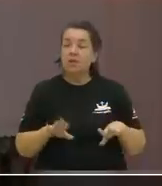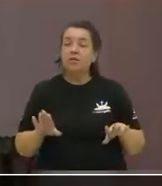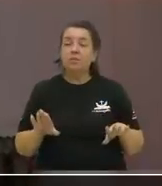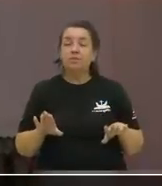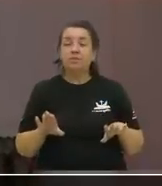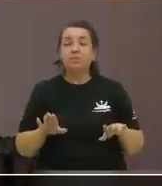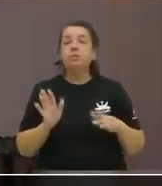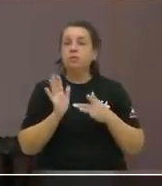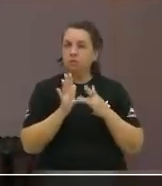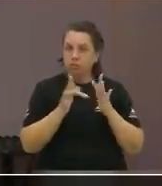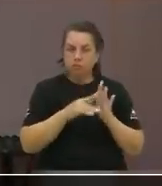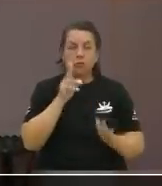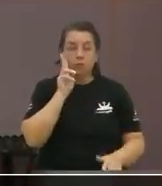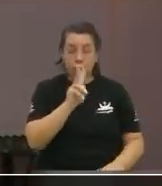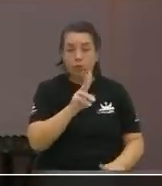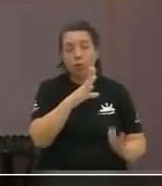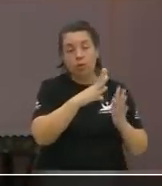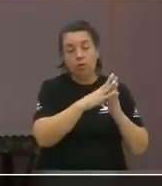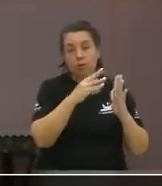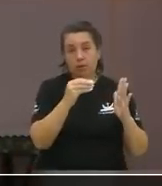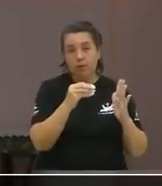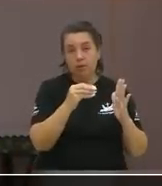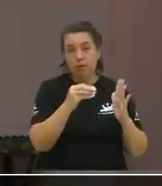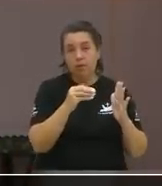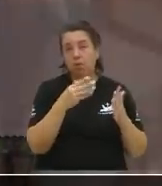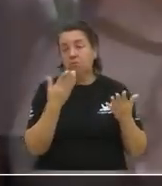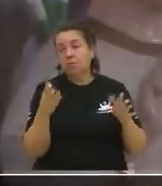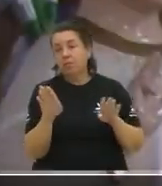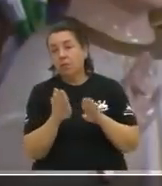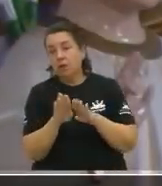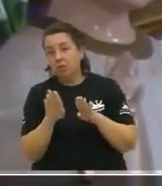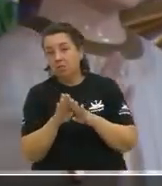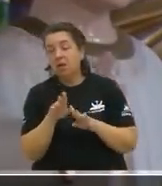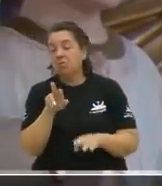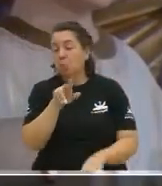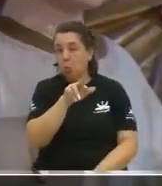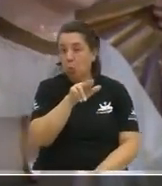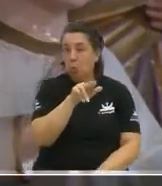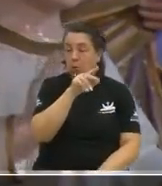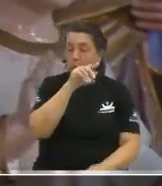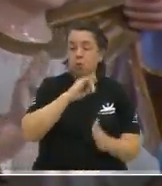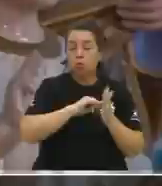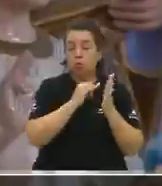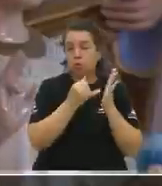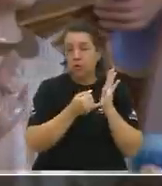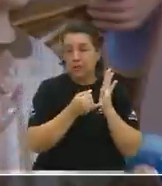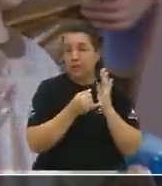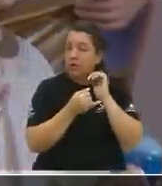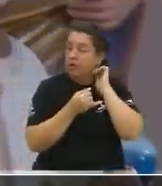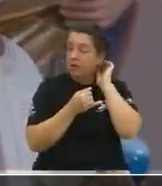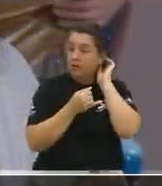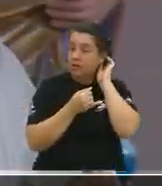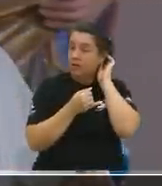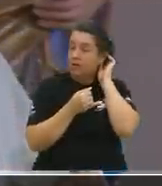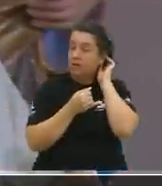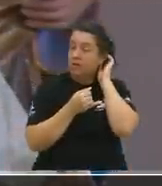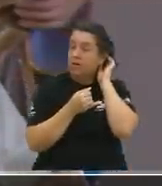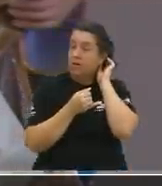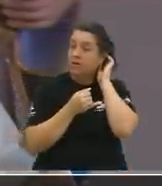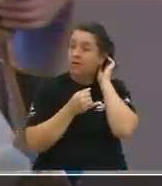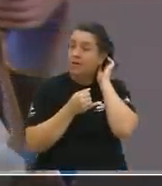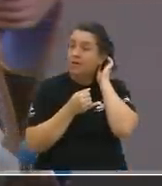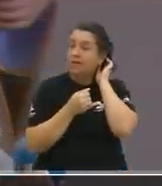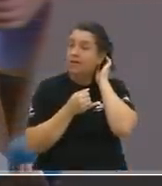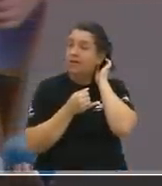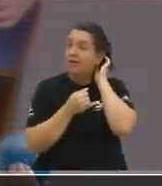Ele deve ter visto o irmão de São José, Cleofas, que sabemos que era,